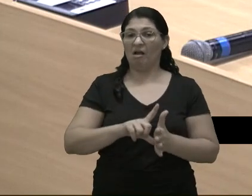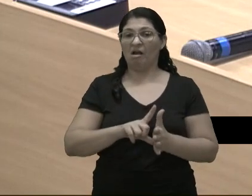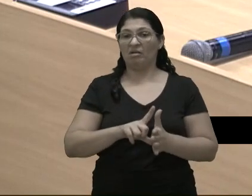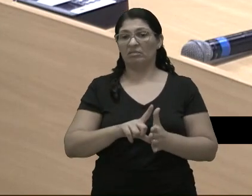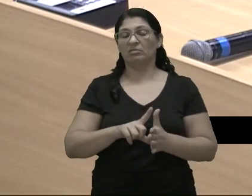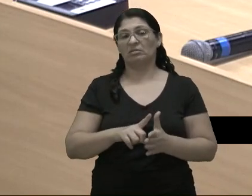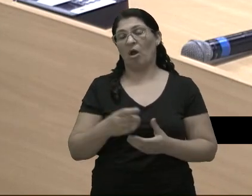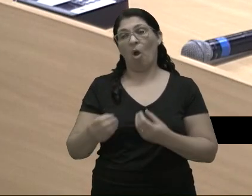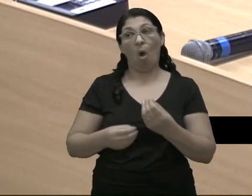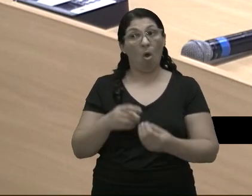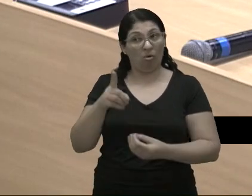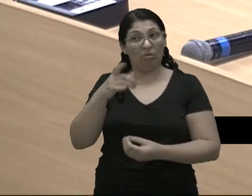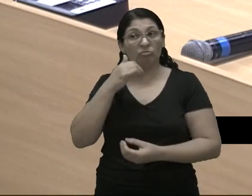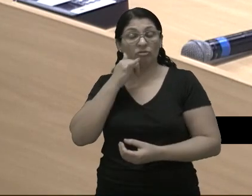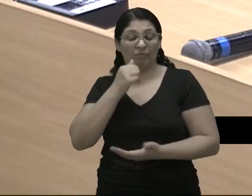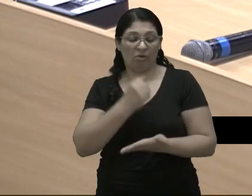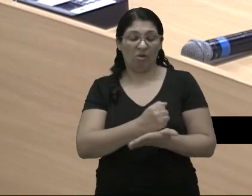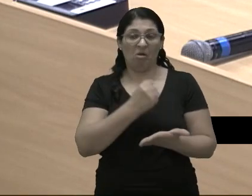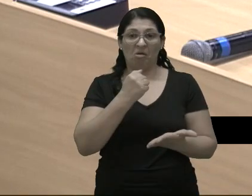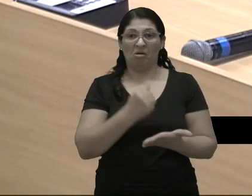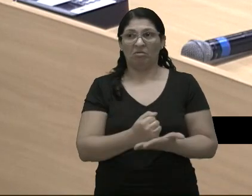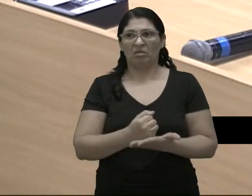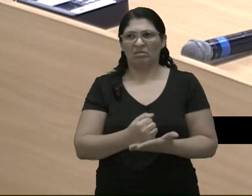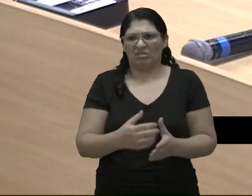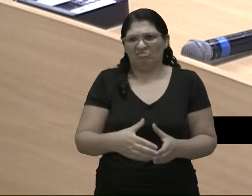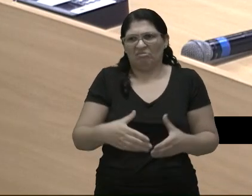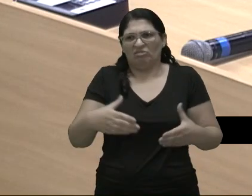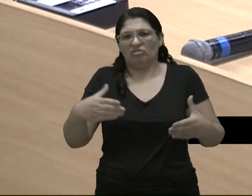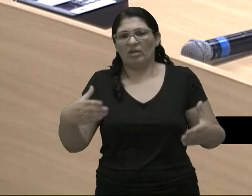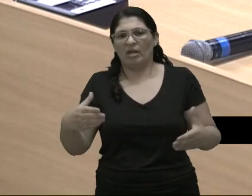como o senhor falou, uma contratação excessiva de Tremembé,